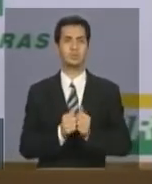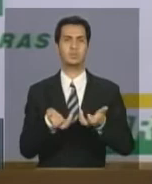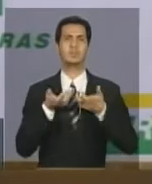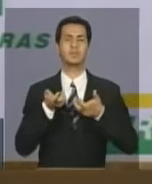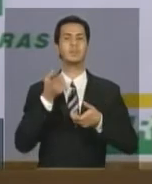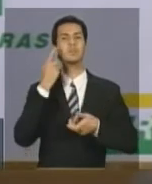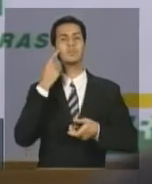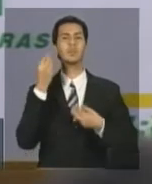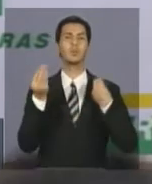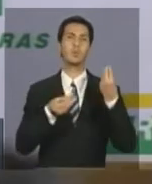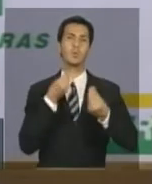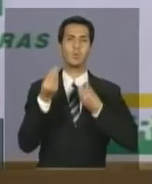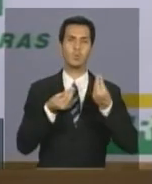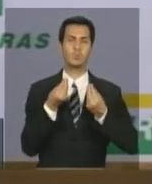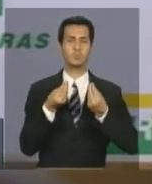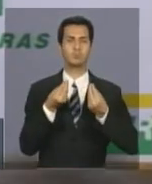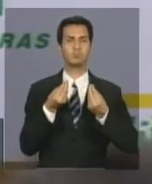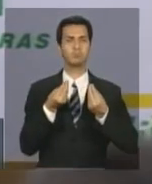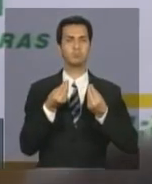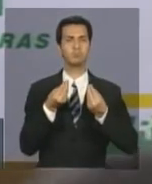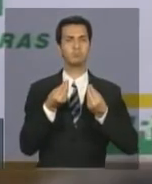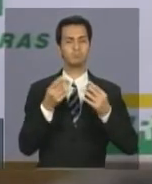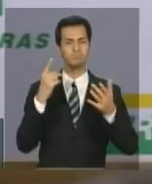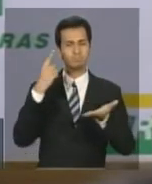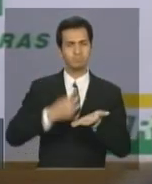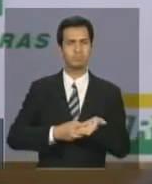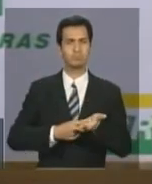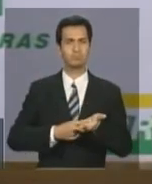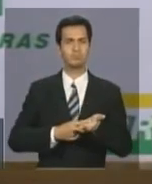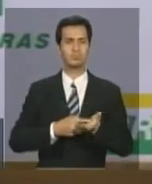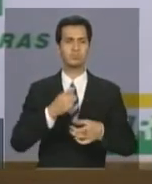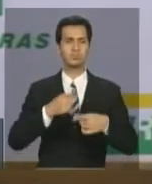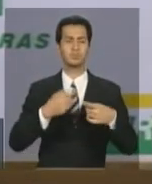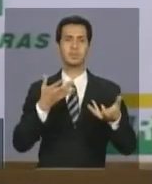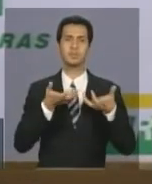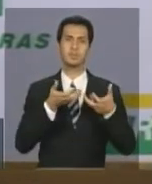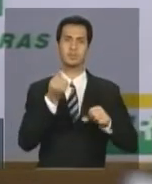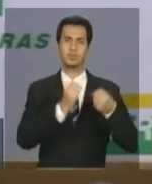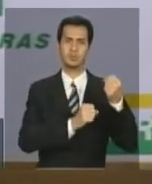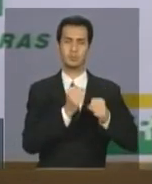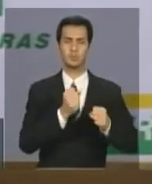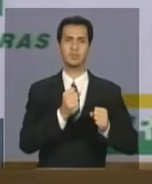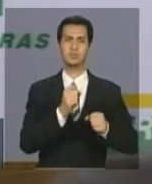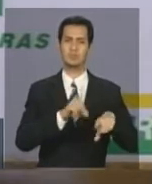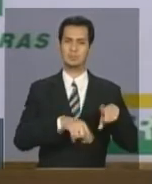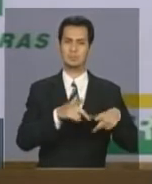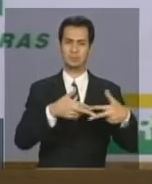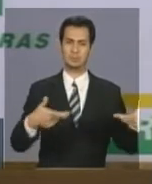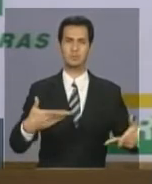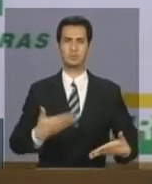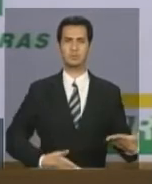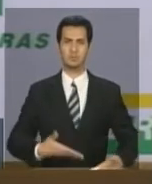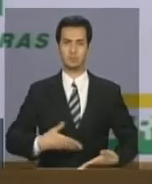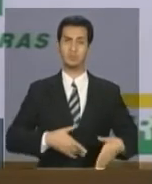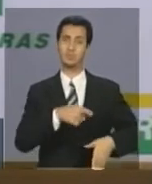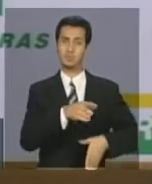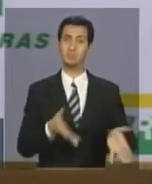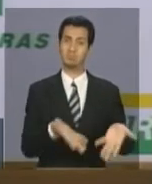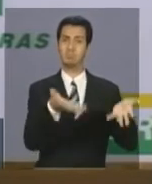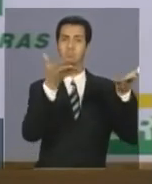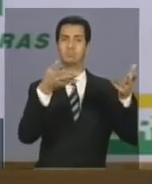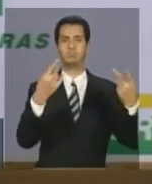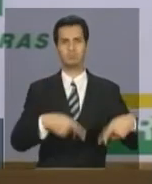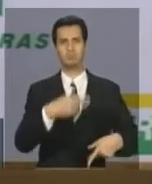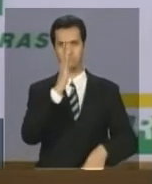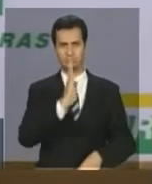equação, para que possamos ter essa indústria de bens e serviços próspera nesse